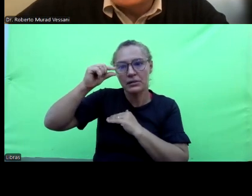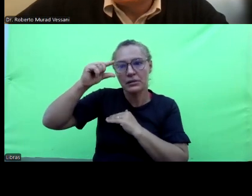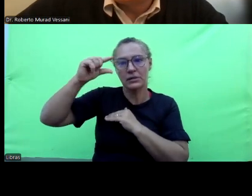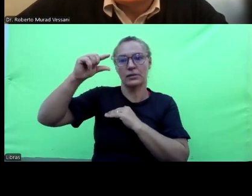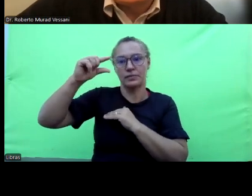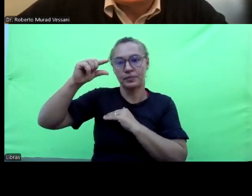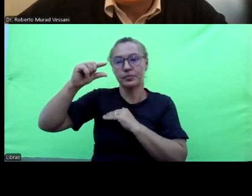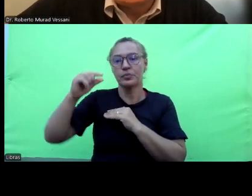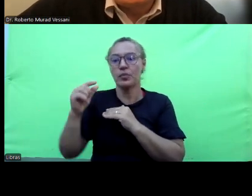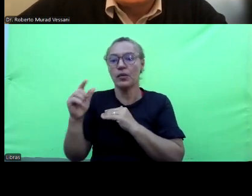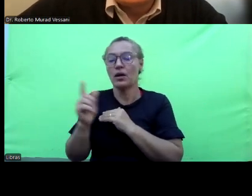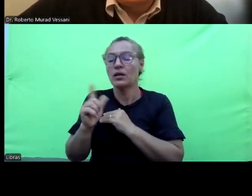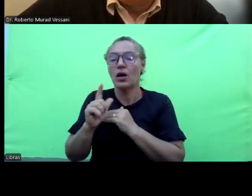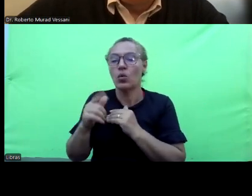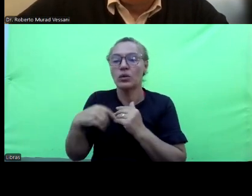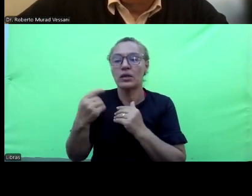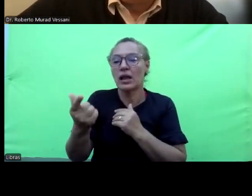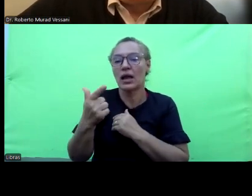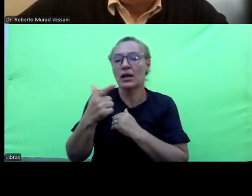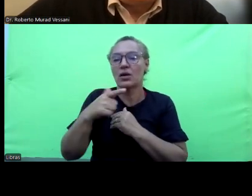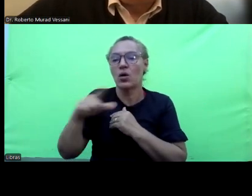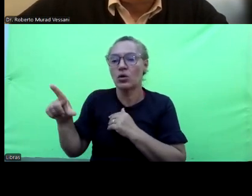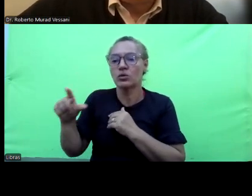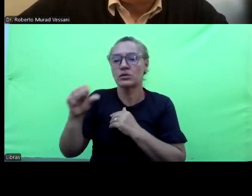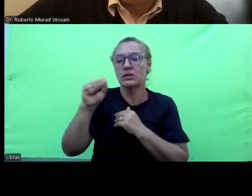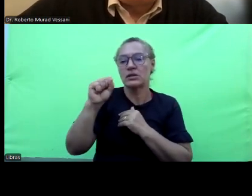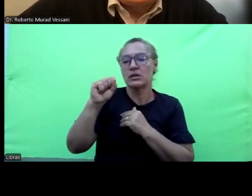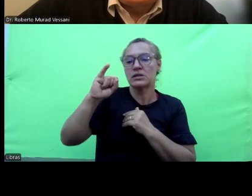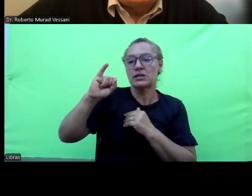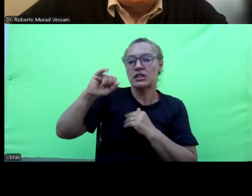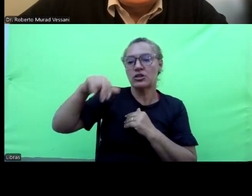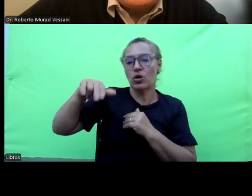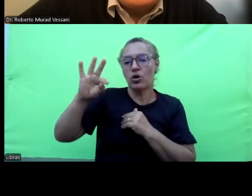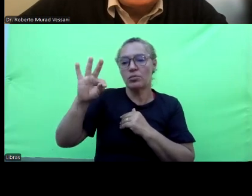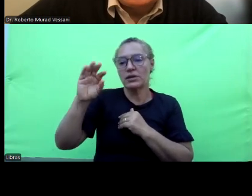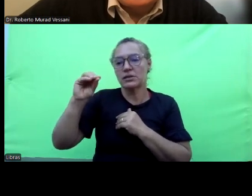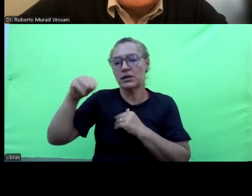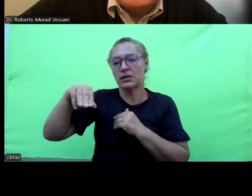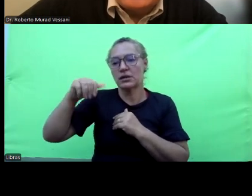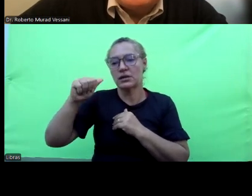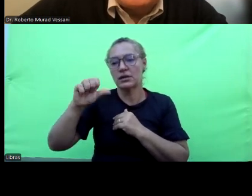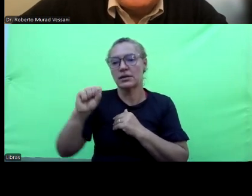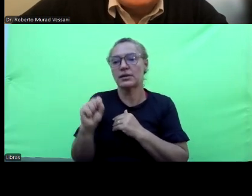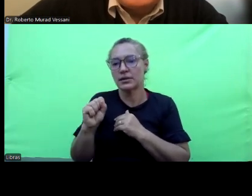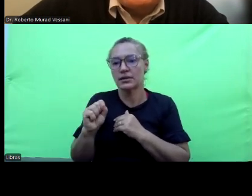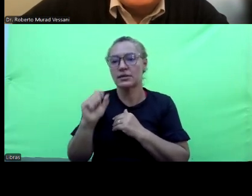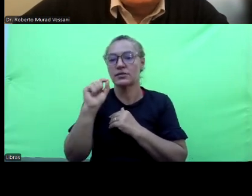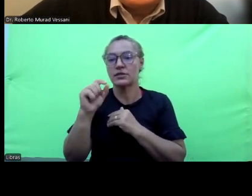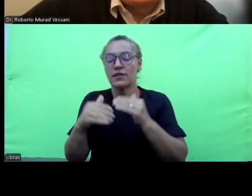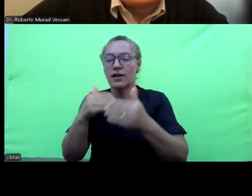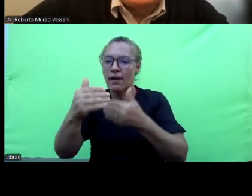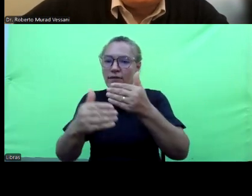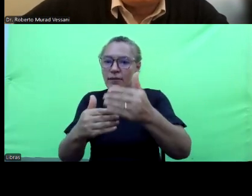não costuma dar mais sintomas. E aí, à medida que ele vai perdendo pedaços do campo de visão dele